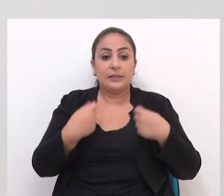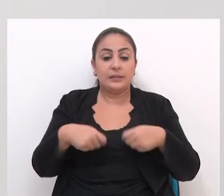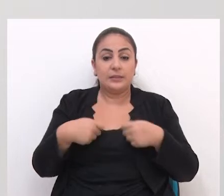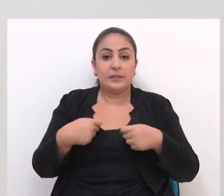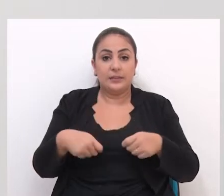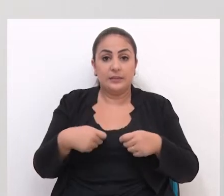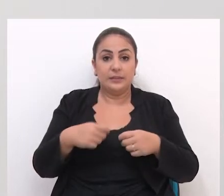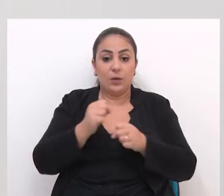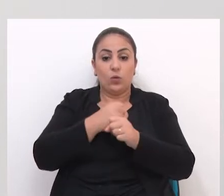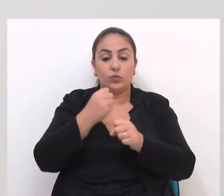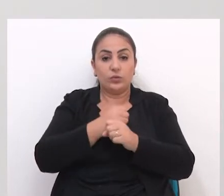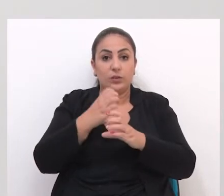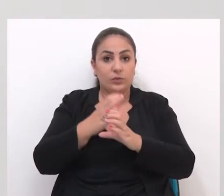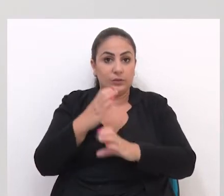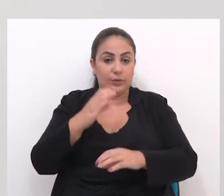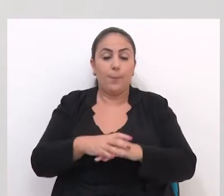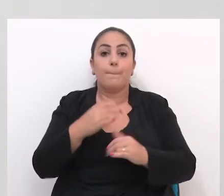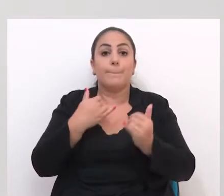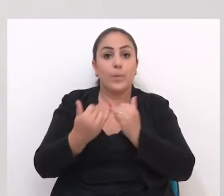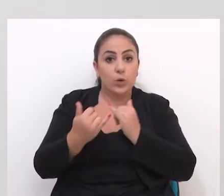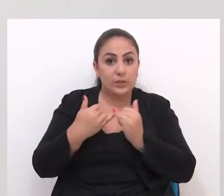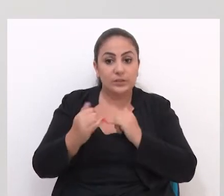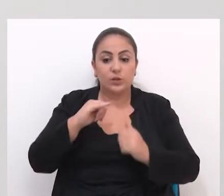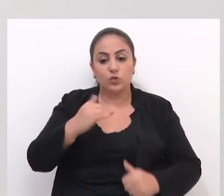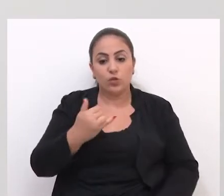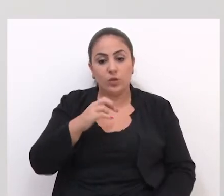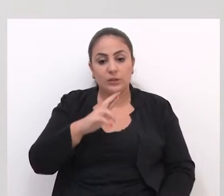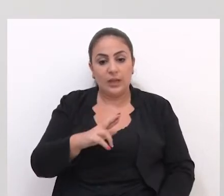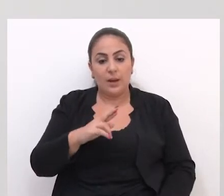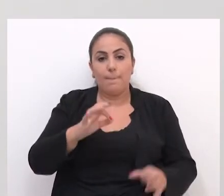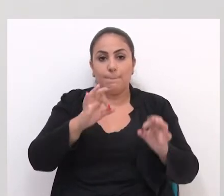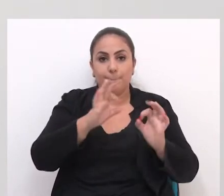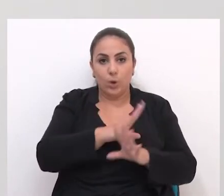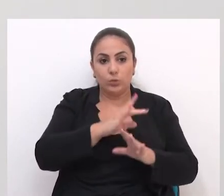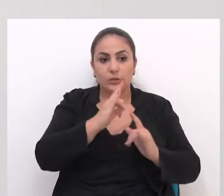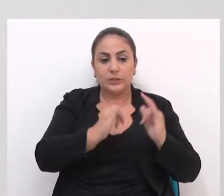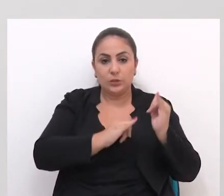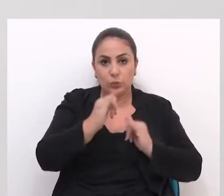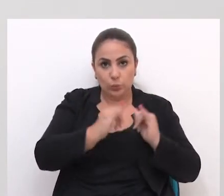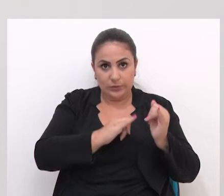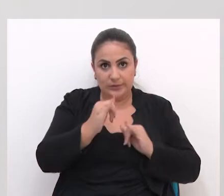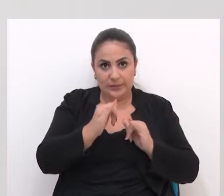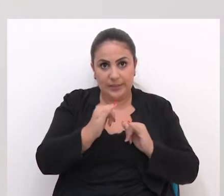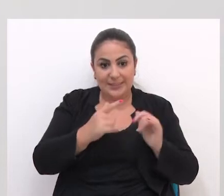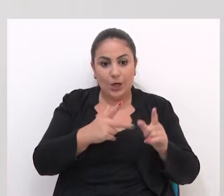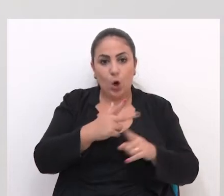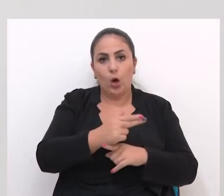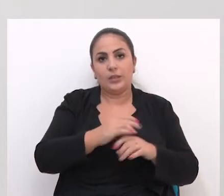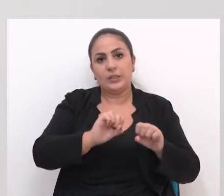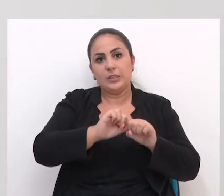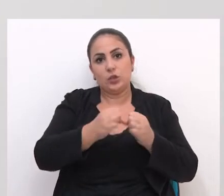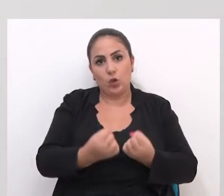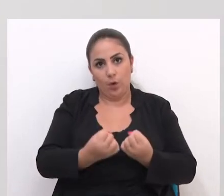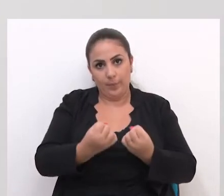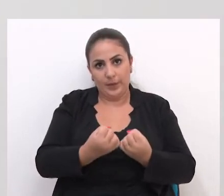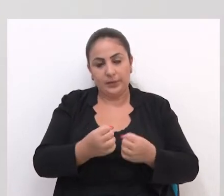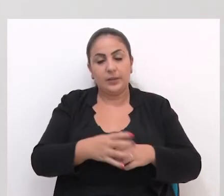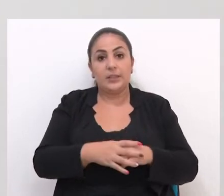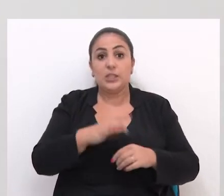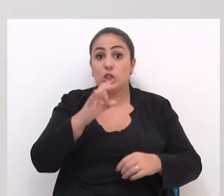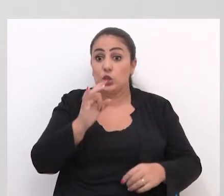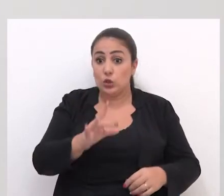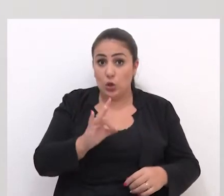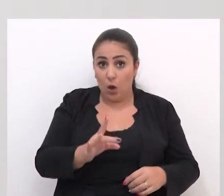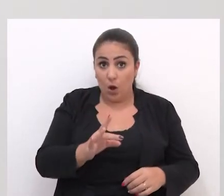as necessidades da construção civil. Um exemplo, JR Pronto Indústria de Corte e Dobra. Passamos a não ter mais